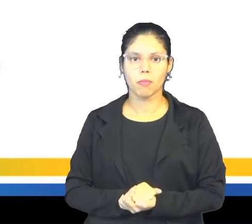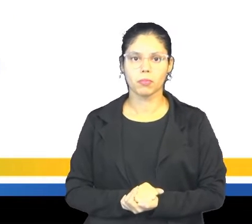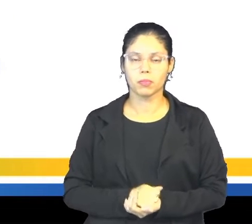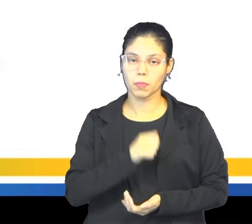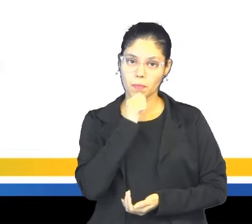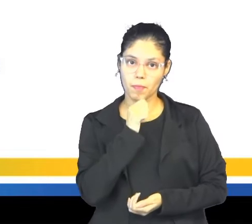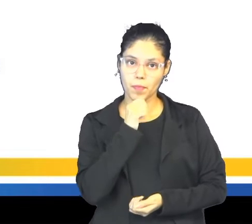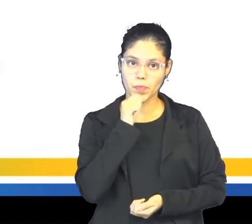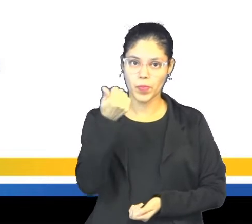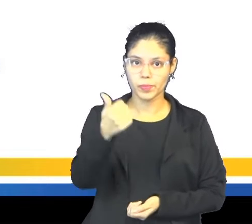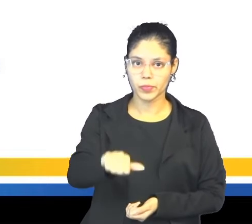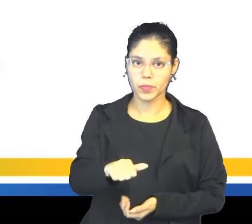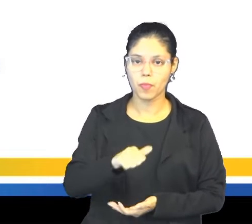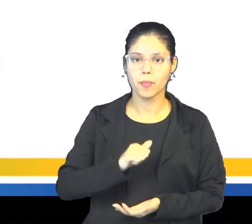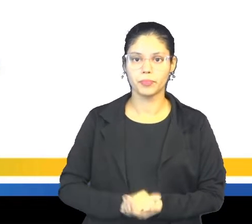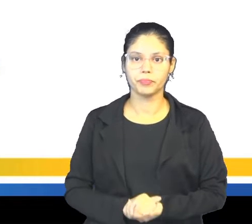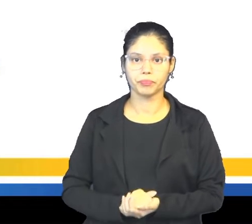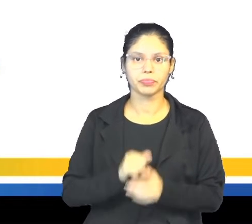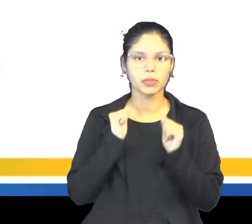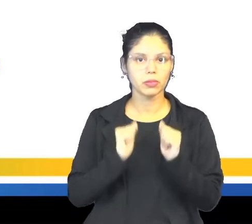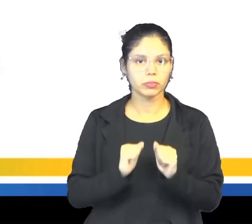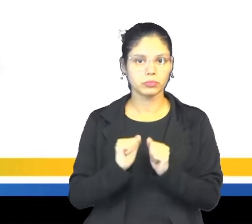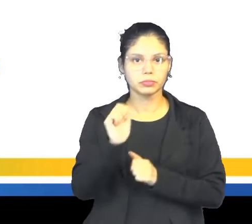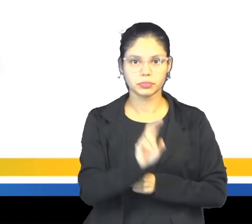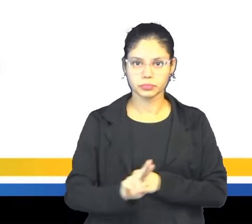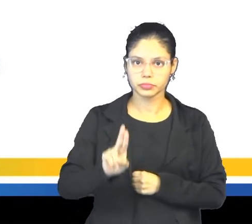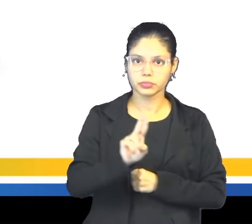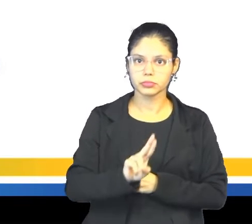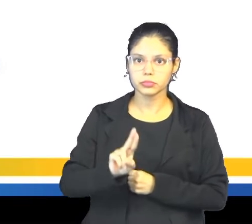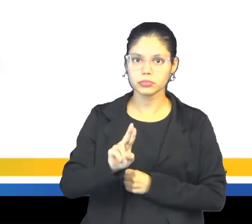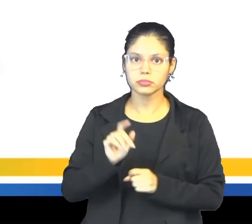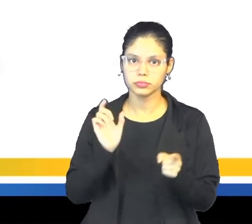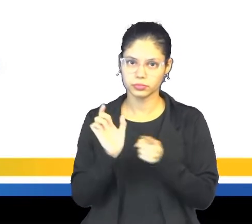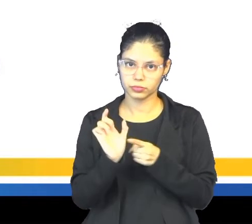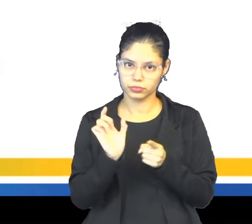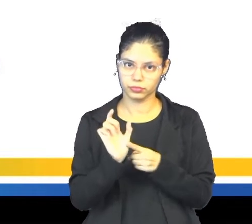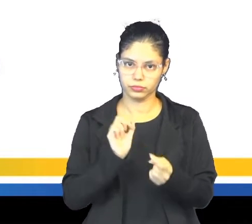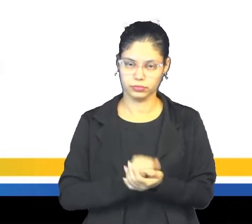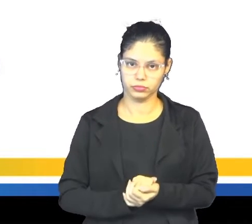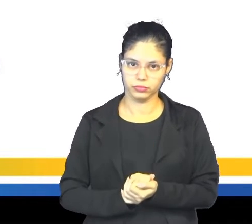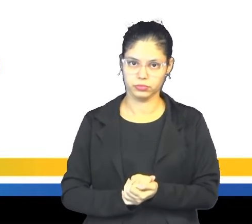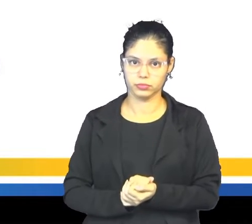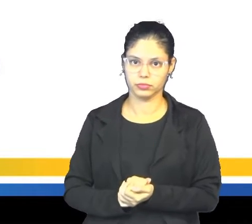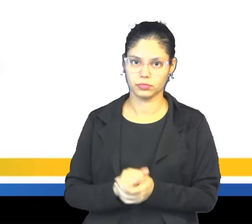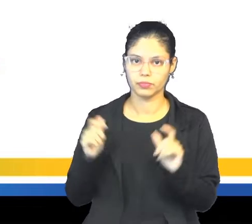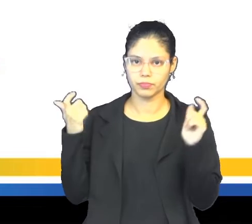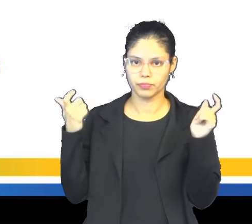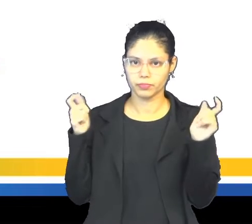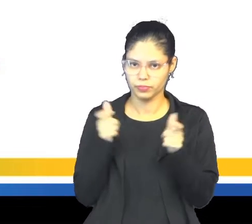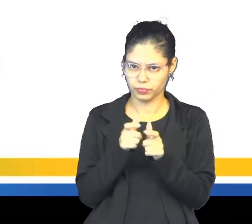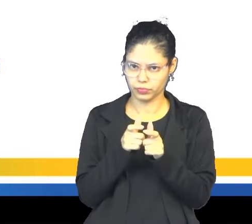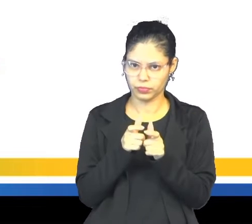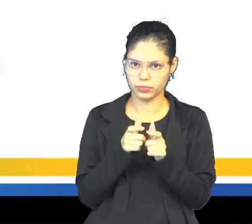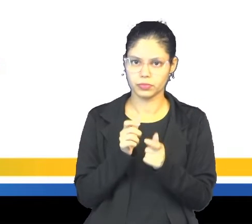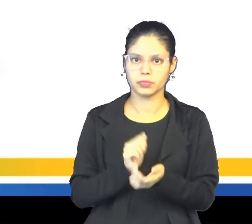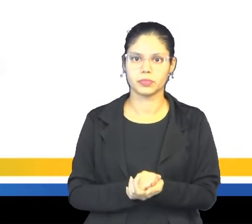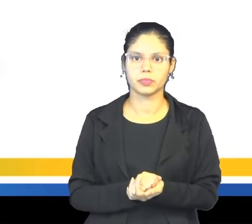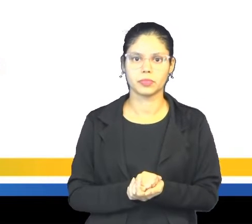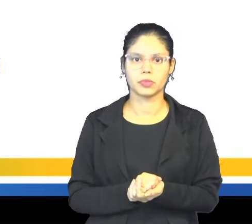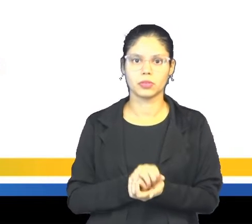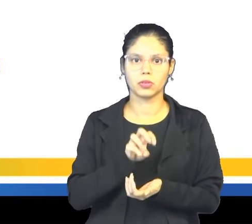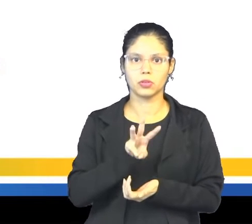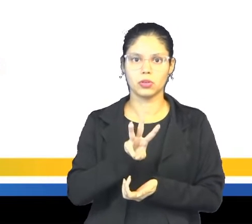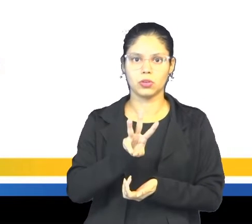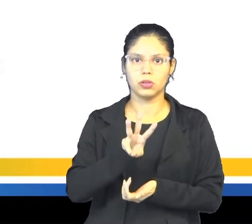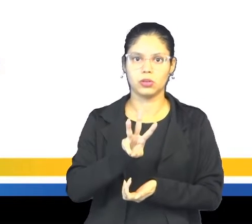Ainda na forma negativa, nós podemos utilizar uma palavrinha na forma contraída, que é a palavra